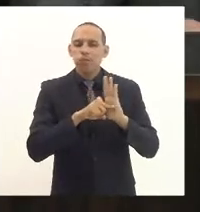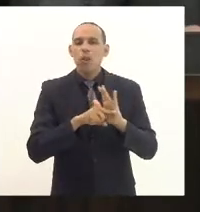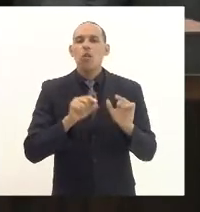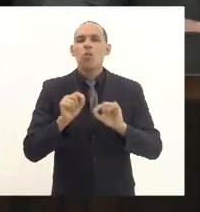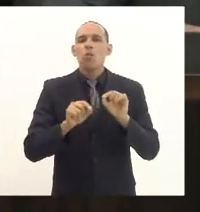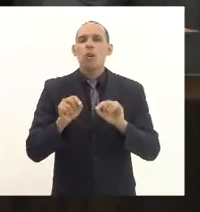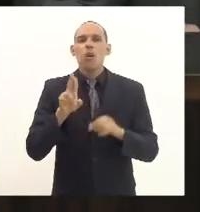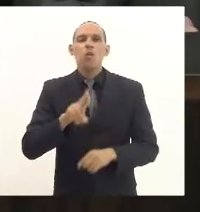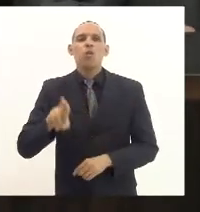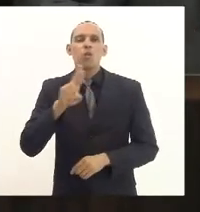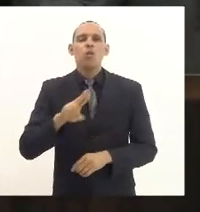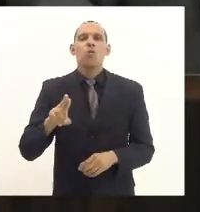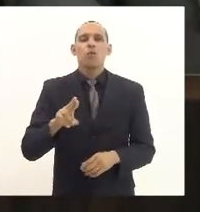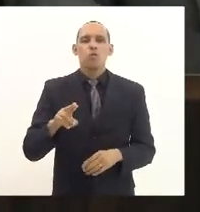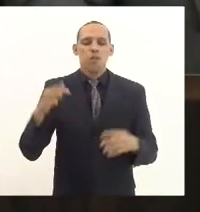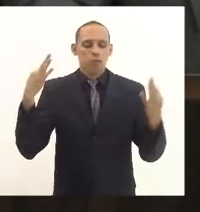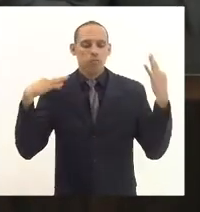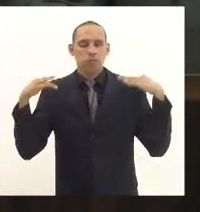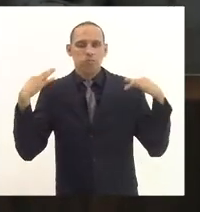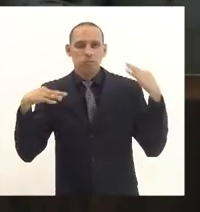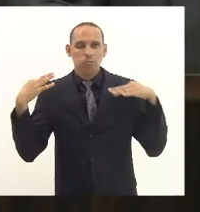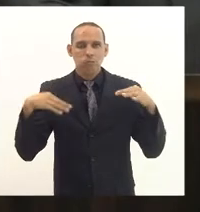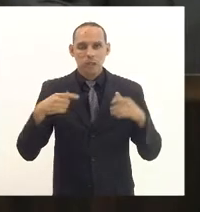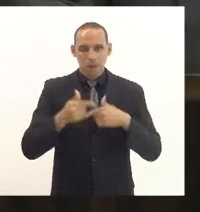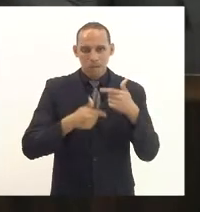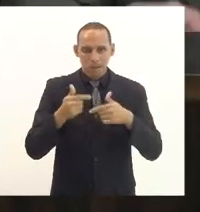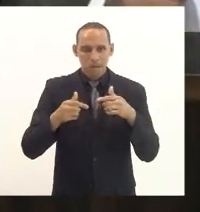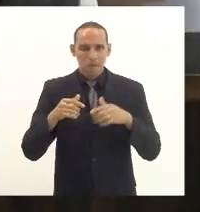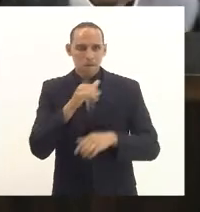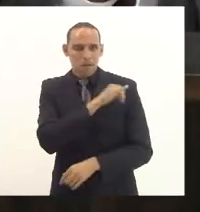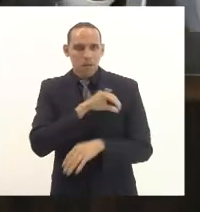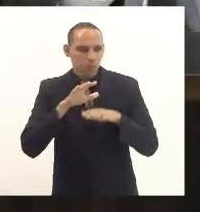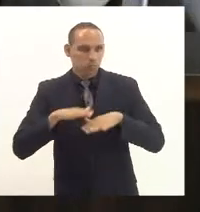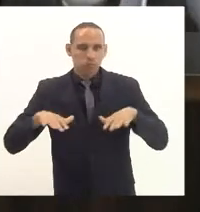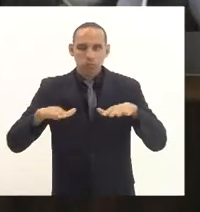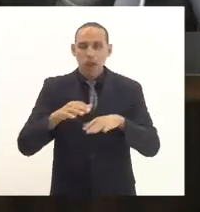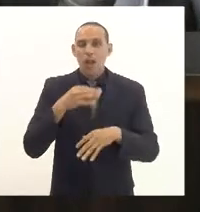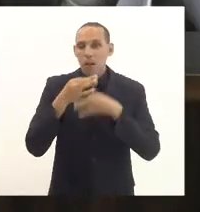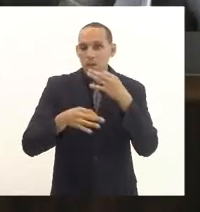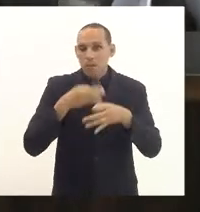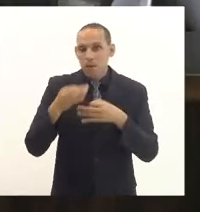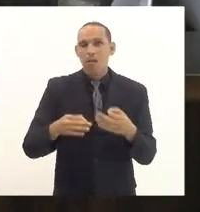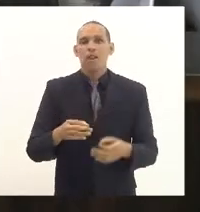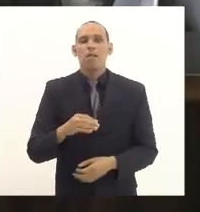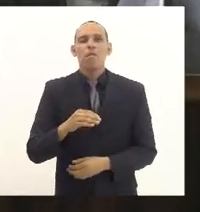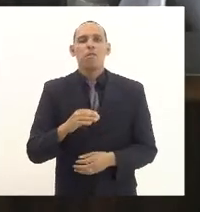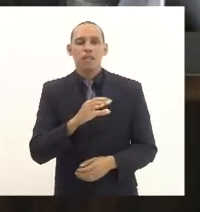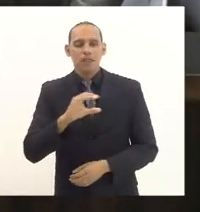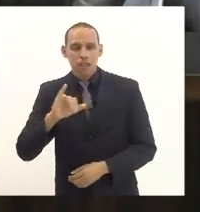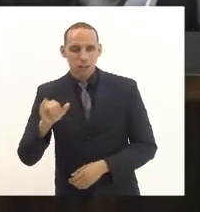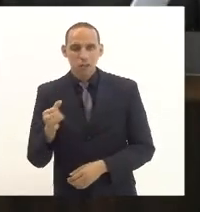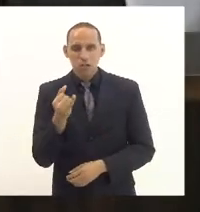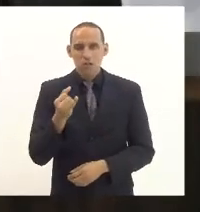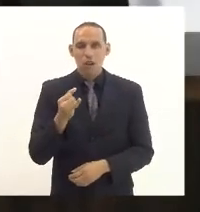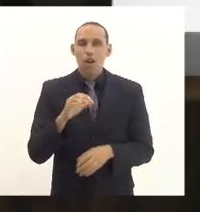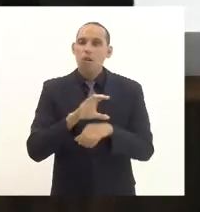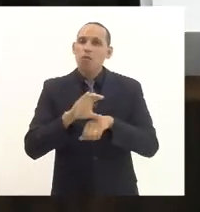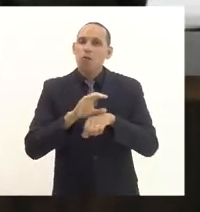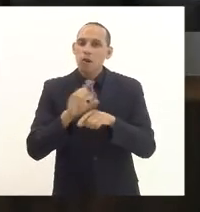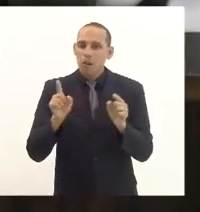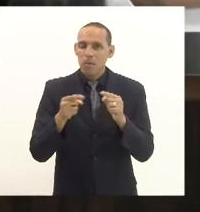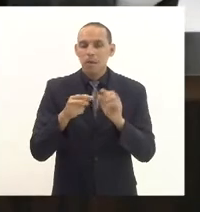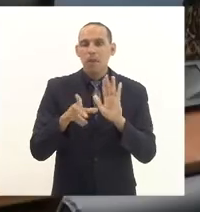de buque e turismo no Estado do Rio de Janeiro e das outras providências. Pareceres da Comissão de Constituição e Justiça pela condicionalidade com emendas. Presidente, questão de ordem